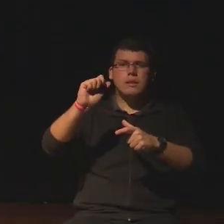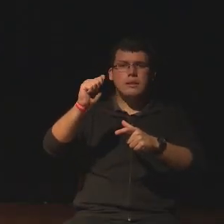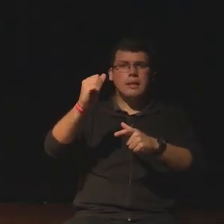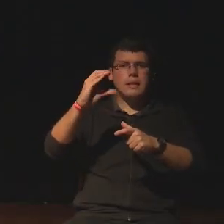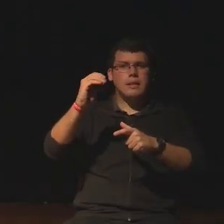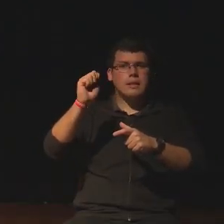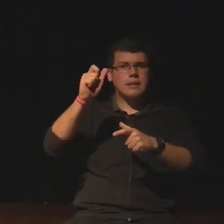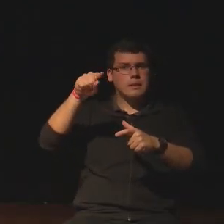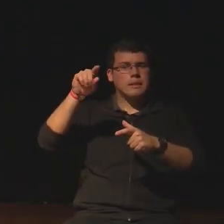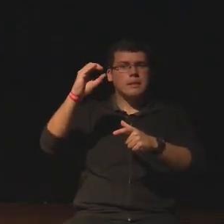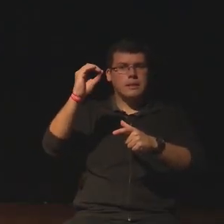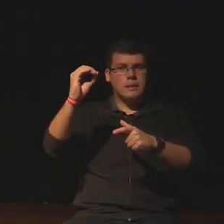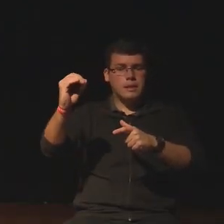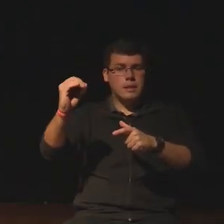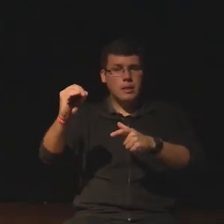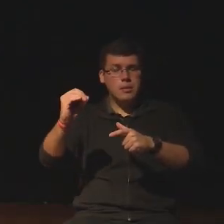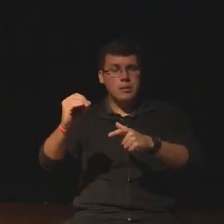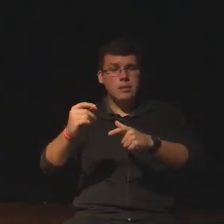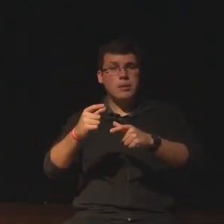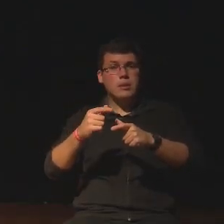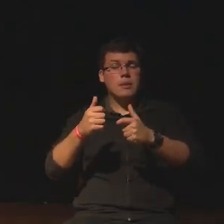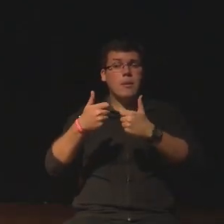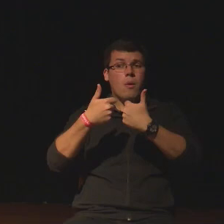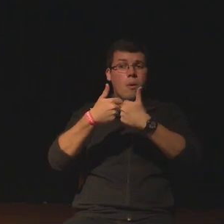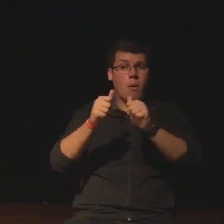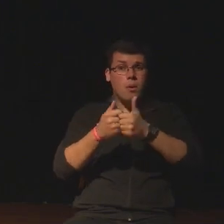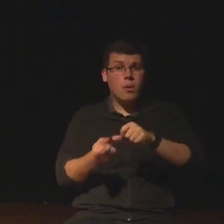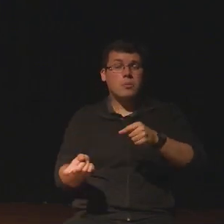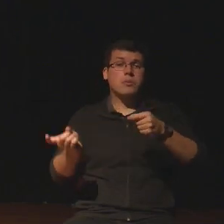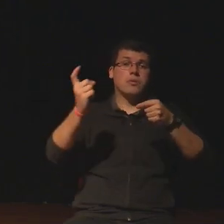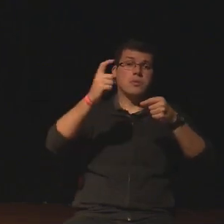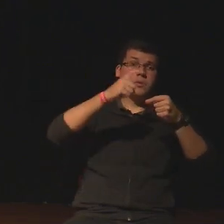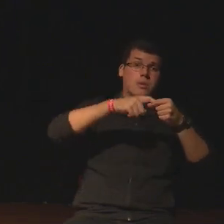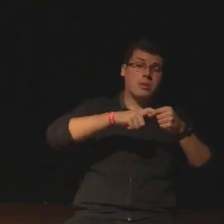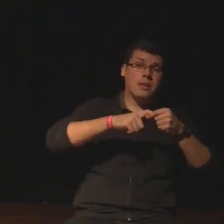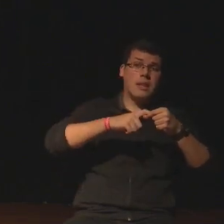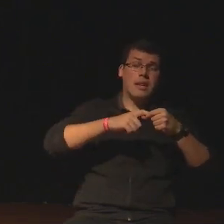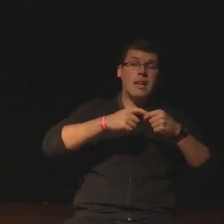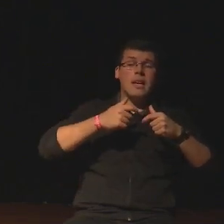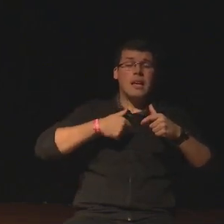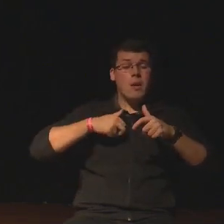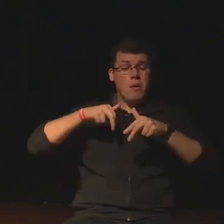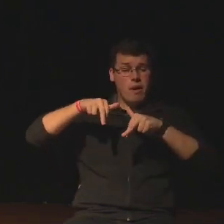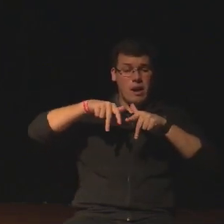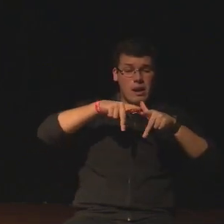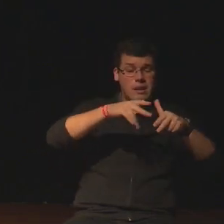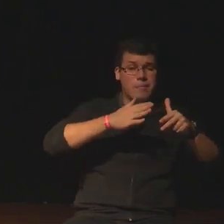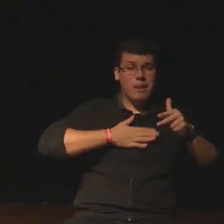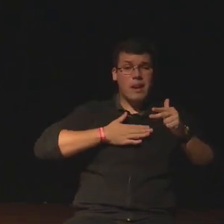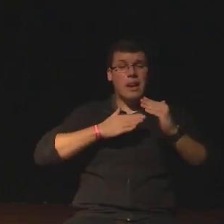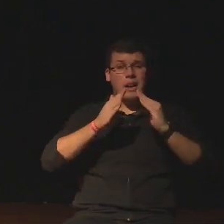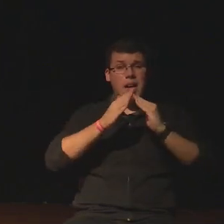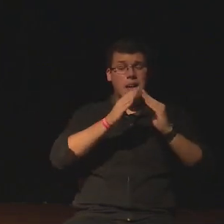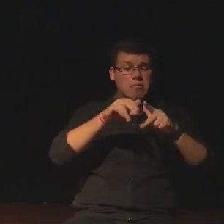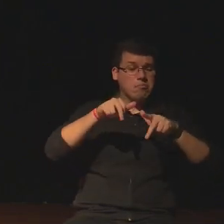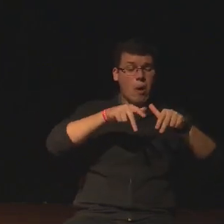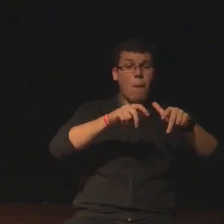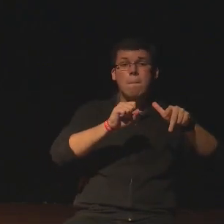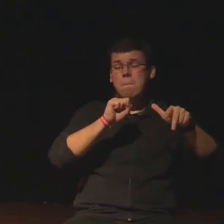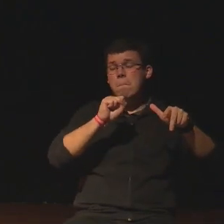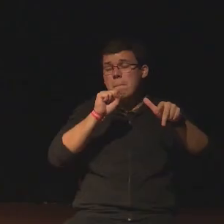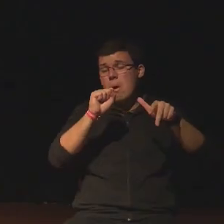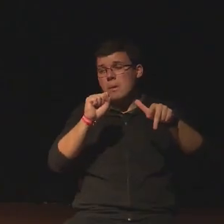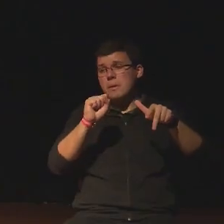seria muito fácil, porque está muito perto também, mas eu acabo caminhando até a Augusta para descer, para depois